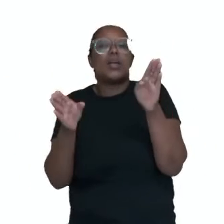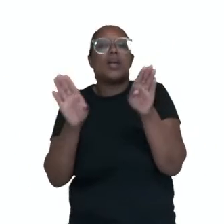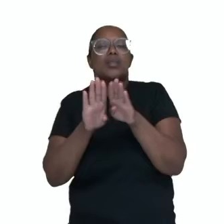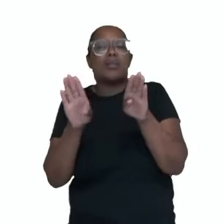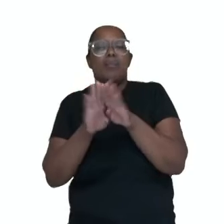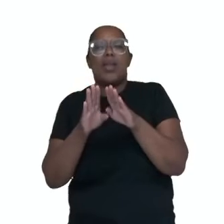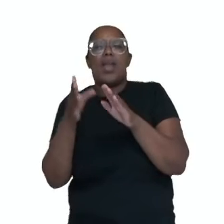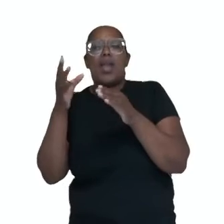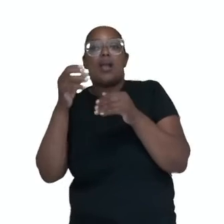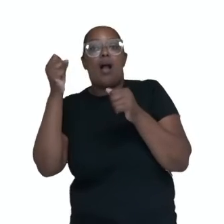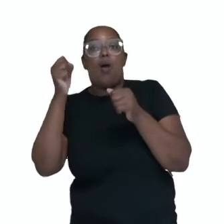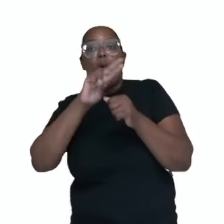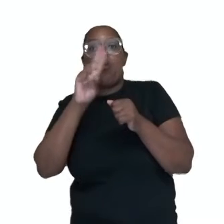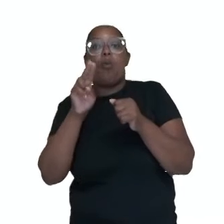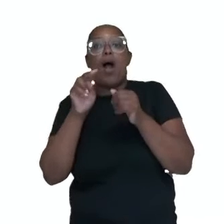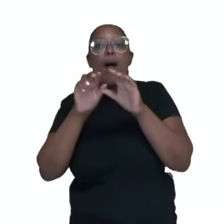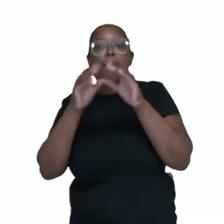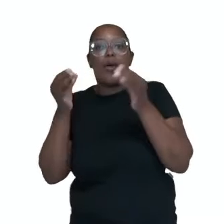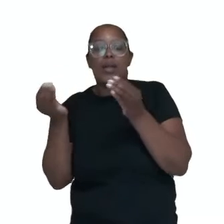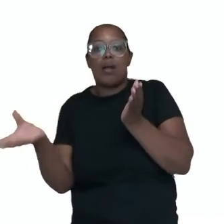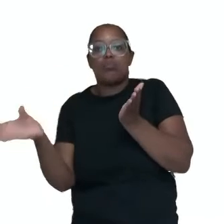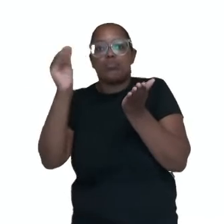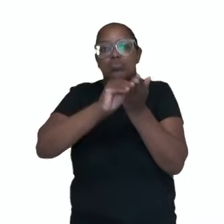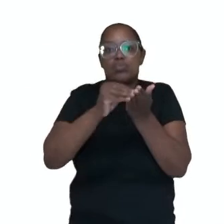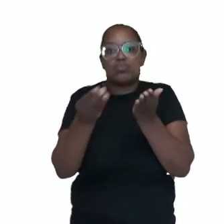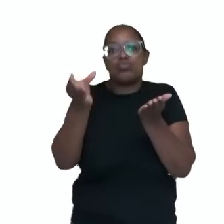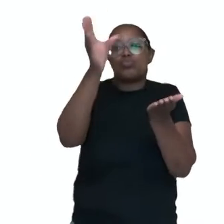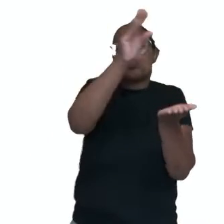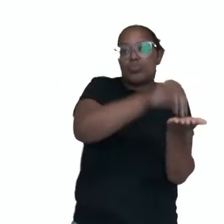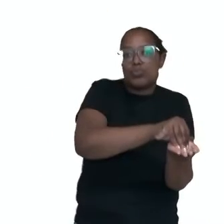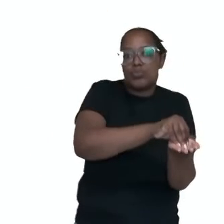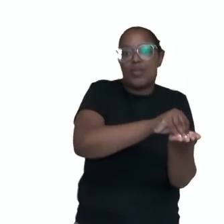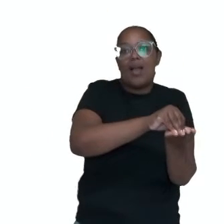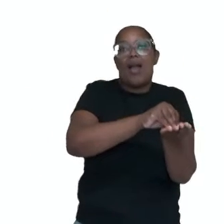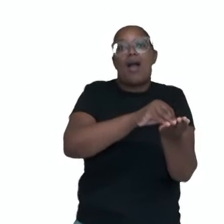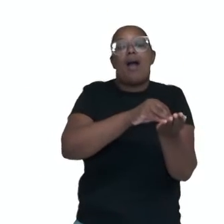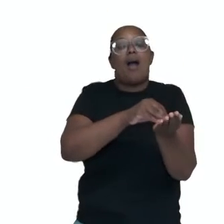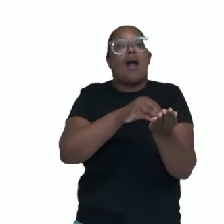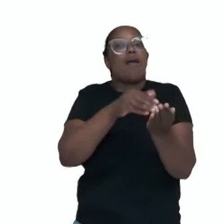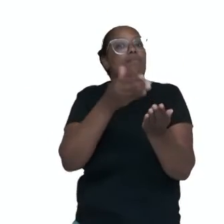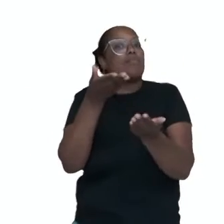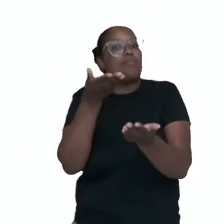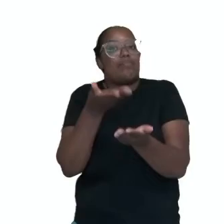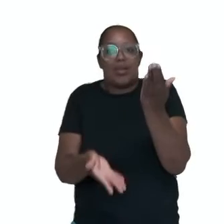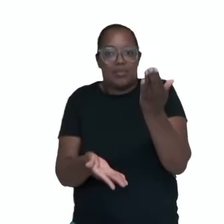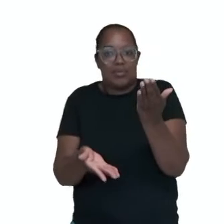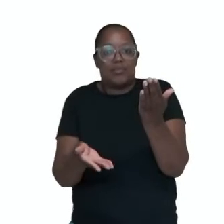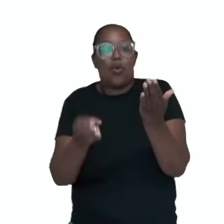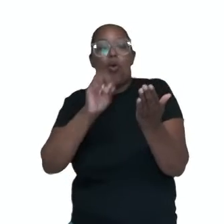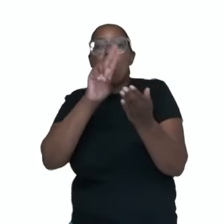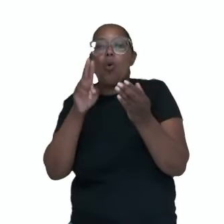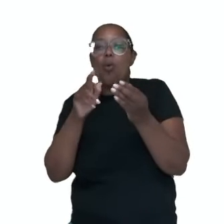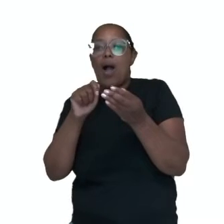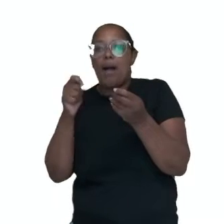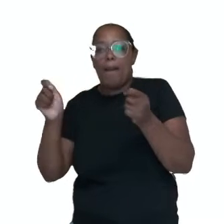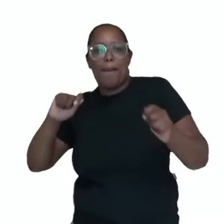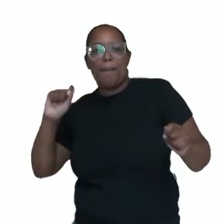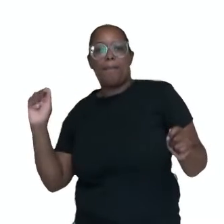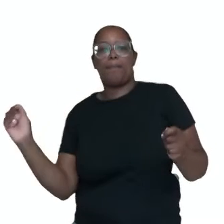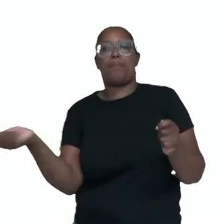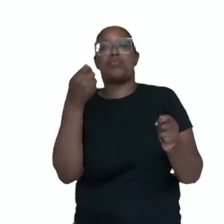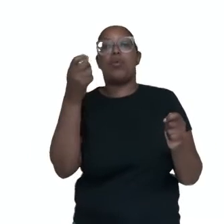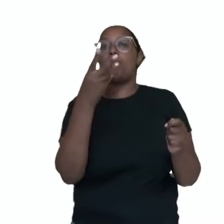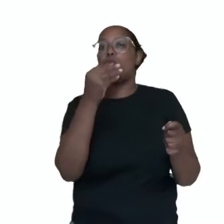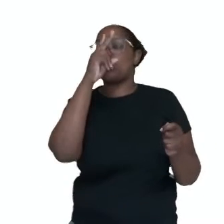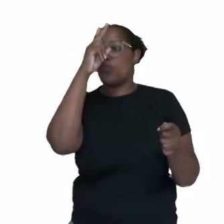bola quicar 2 vezes em seu campo, bate com a madeira da raquete ou